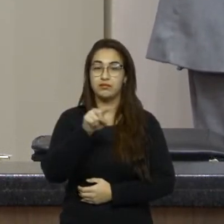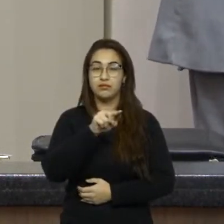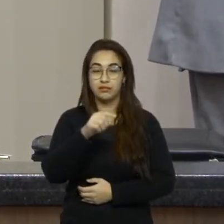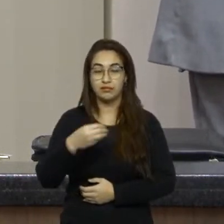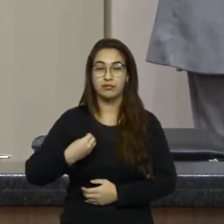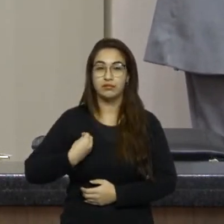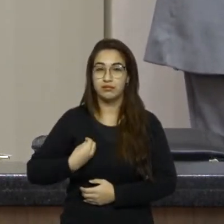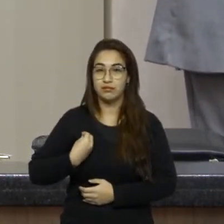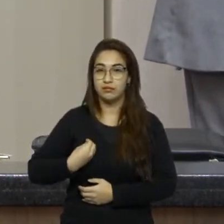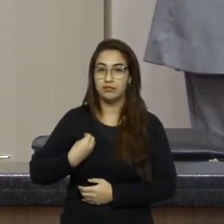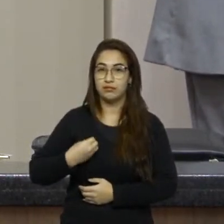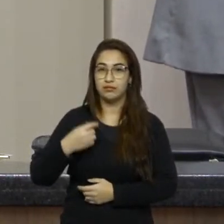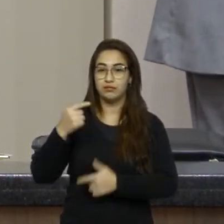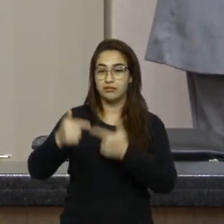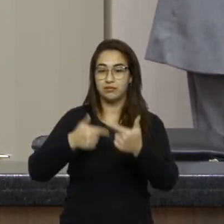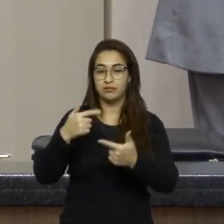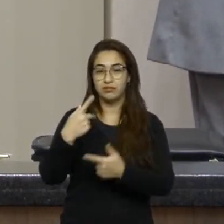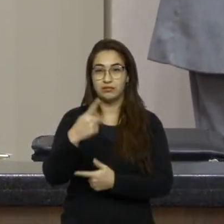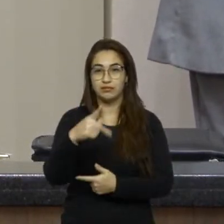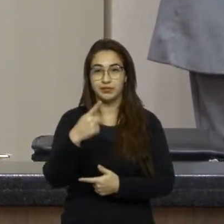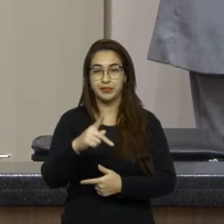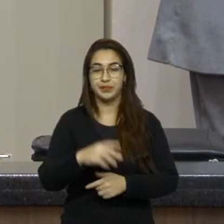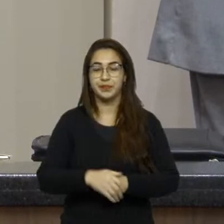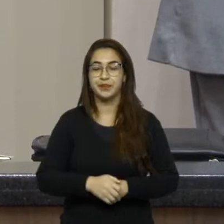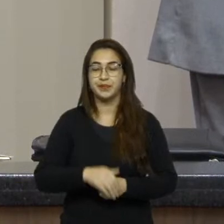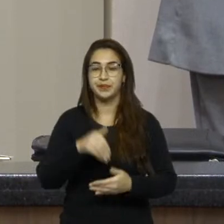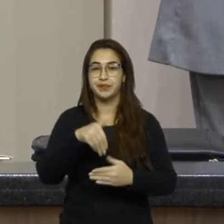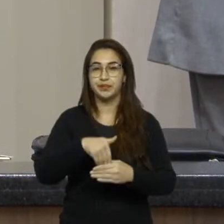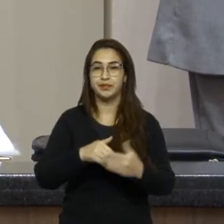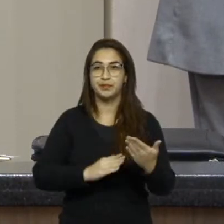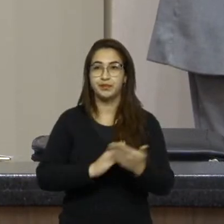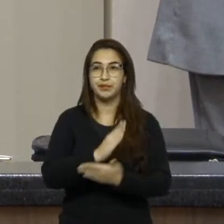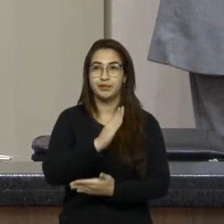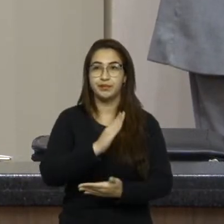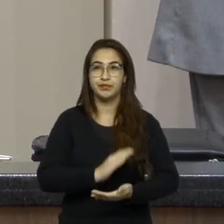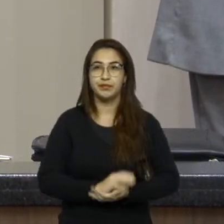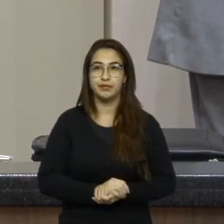obra do mesmo. Em discussão, em votação, está aprovado.